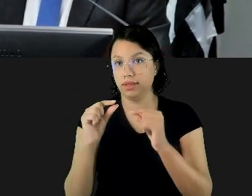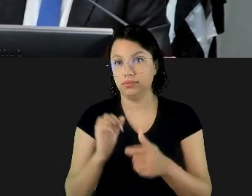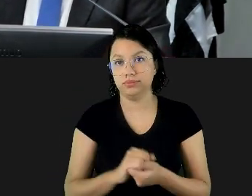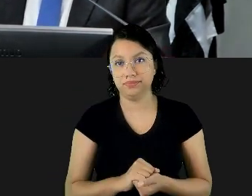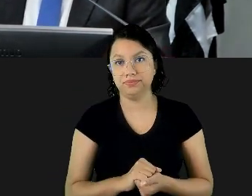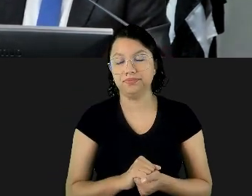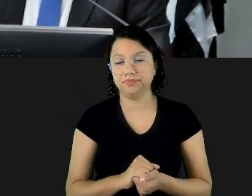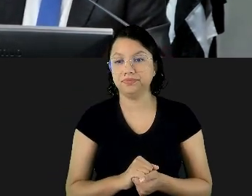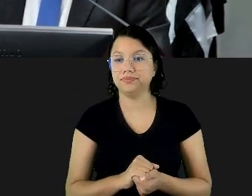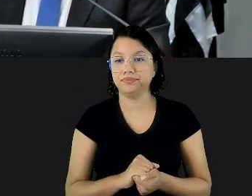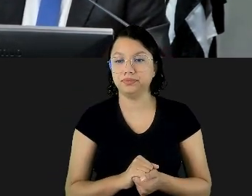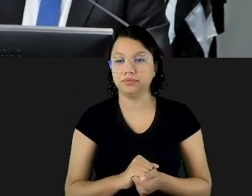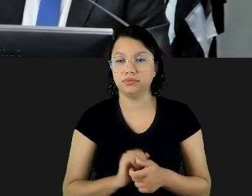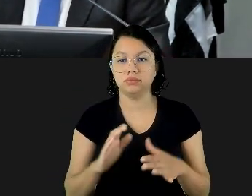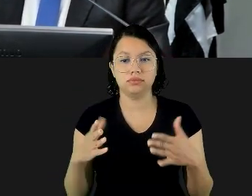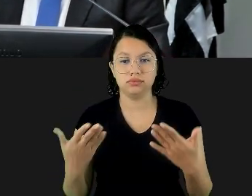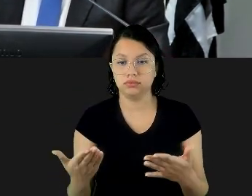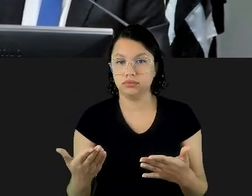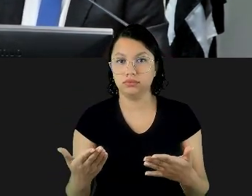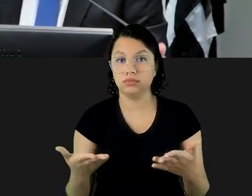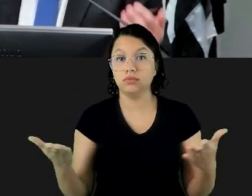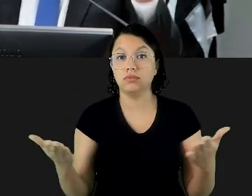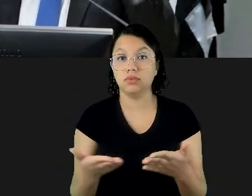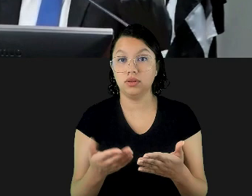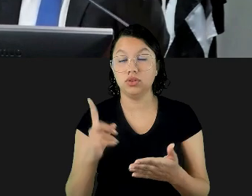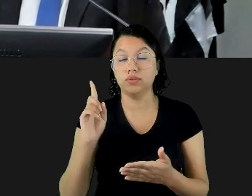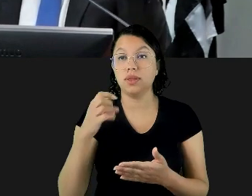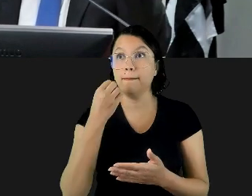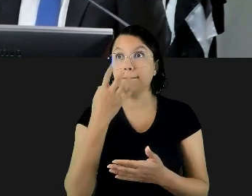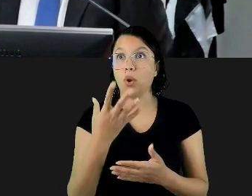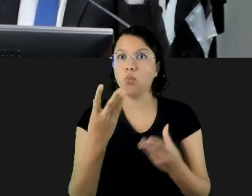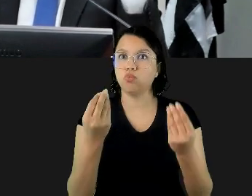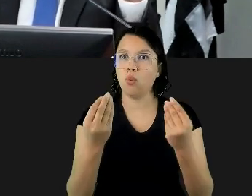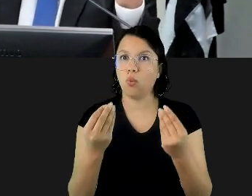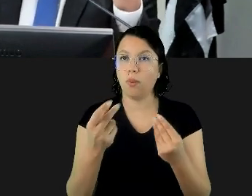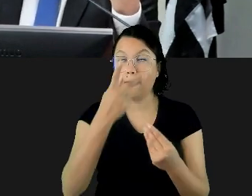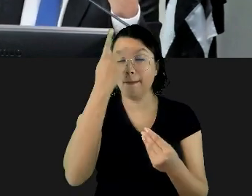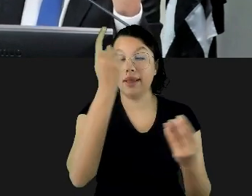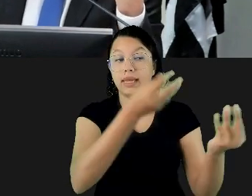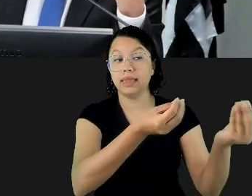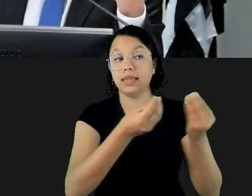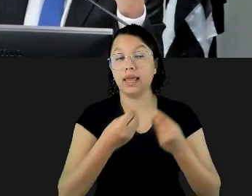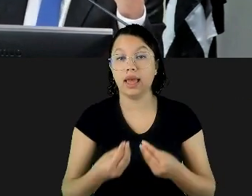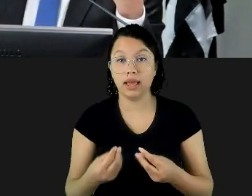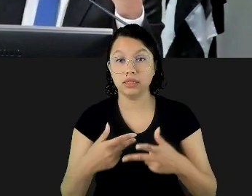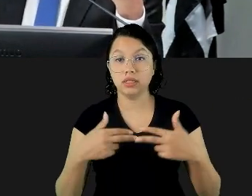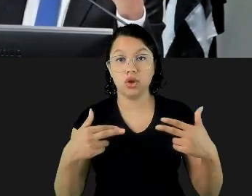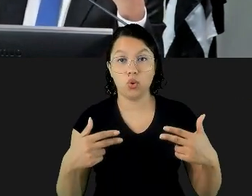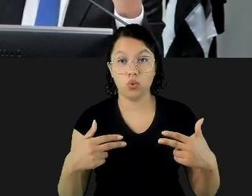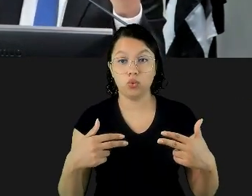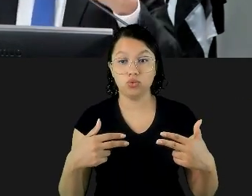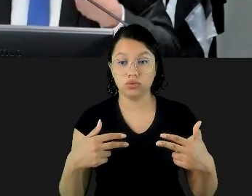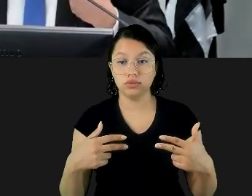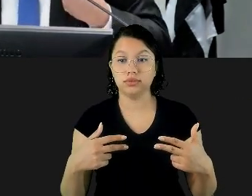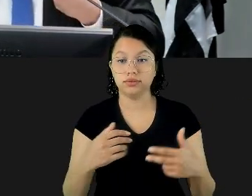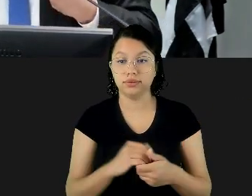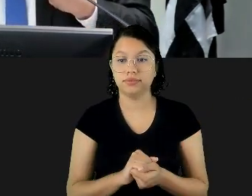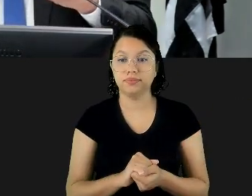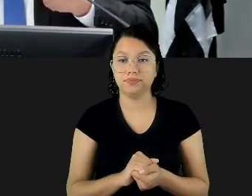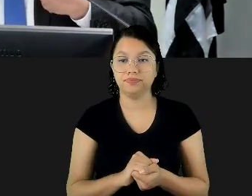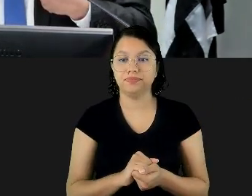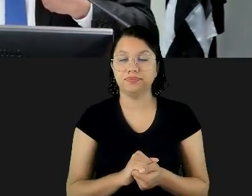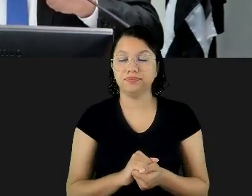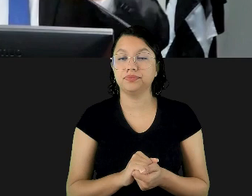Então, isso vai ser muito bom para quem quer trazer coisas do nosso país para lá, como para nós que